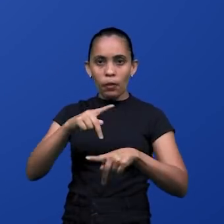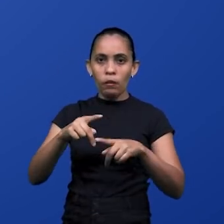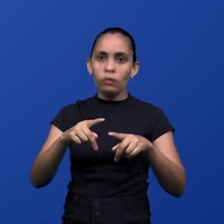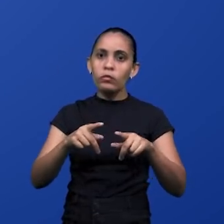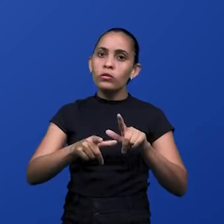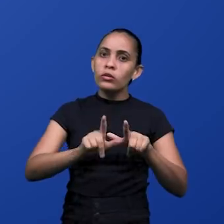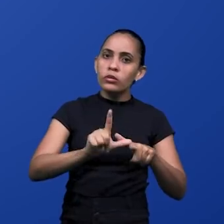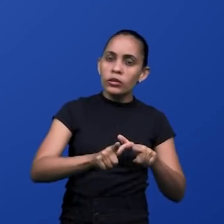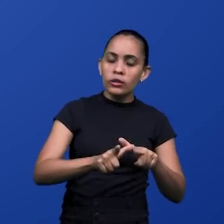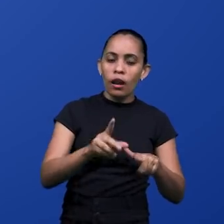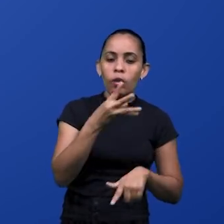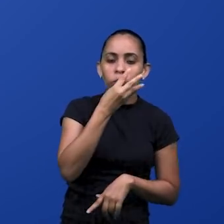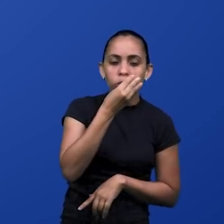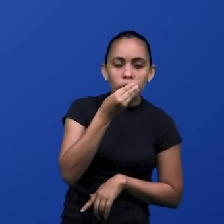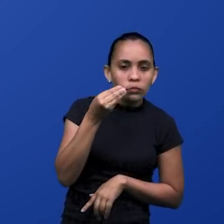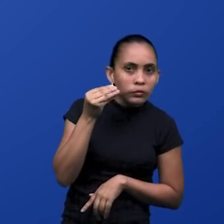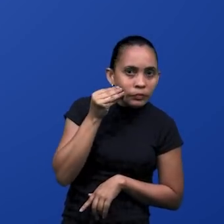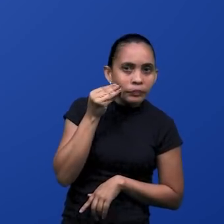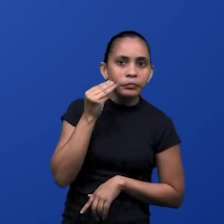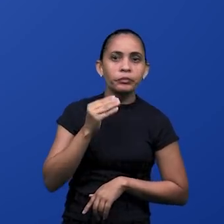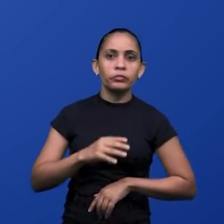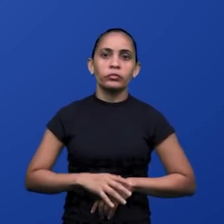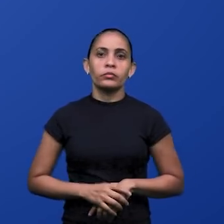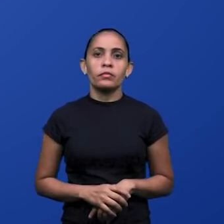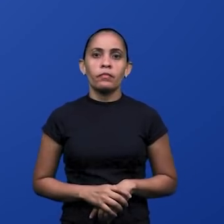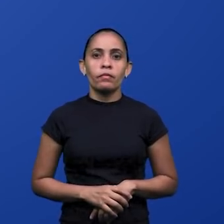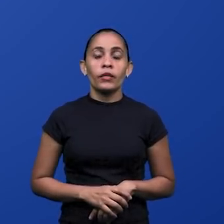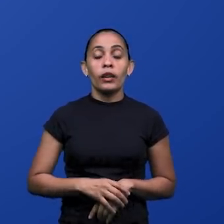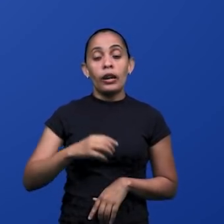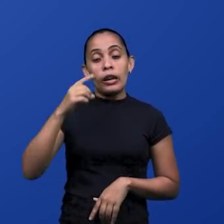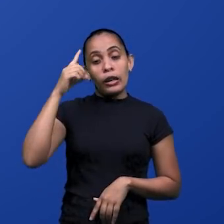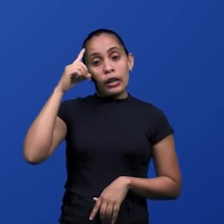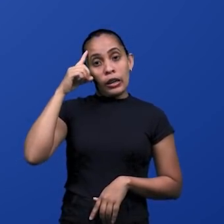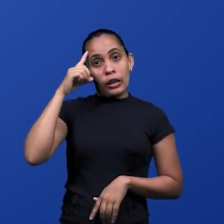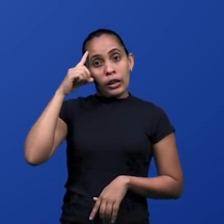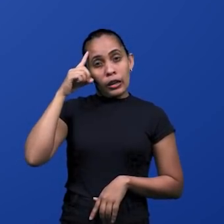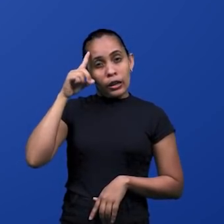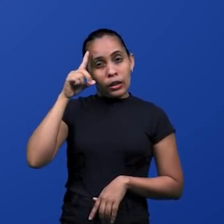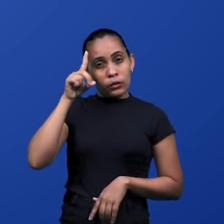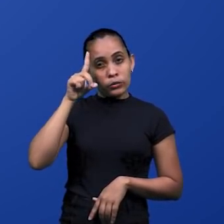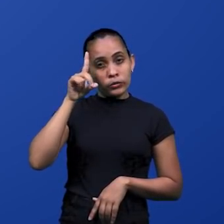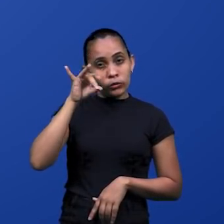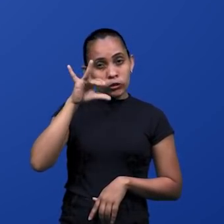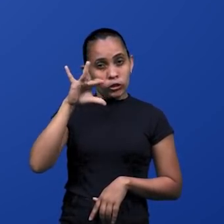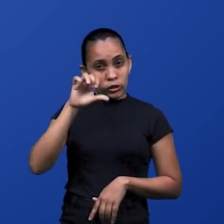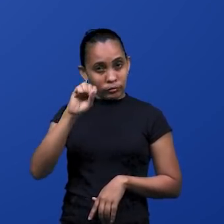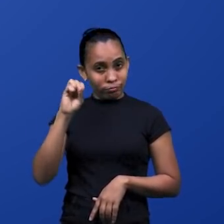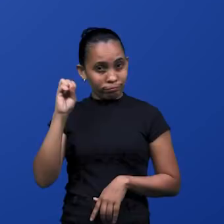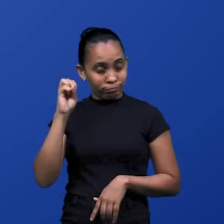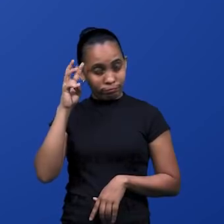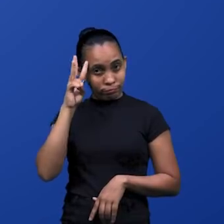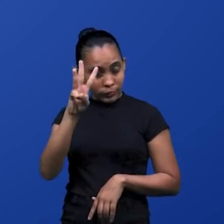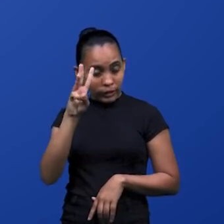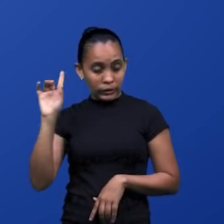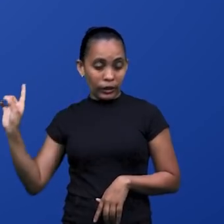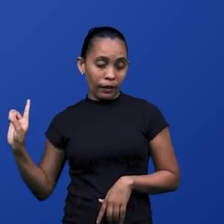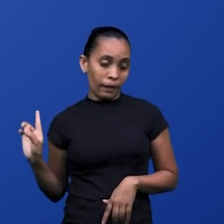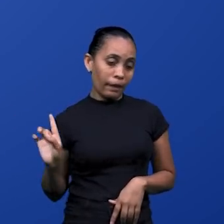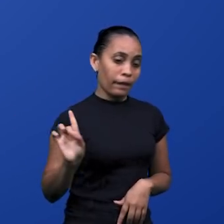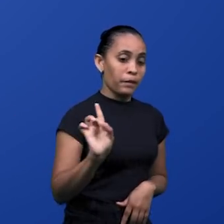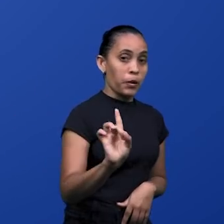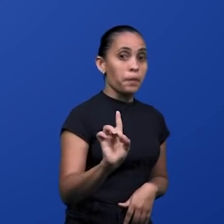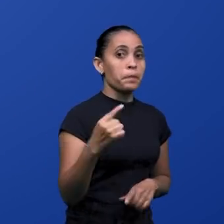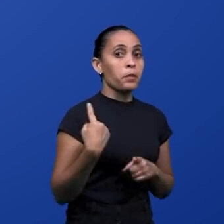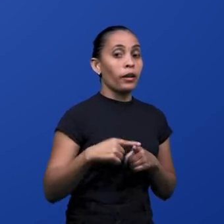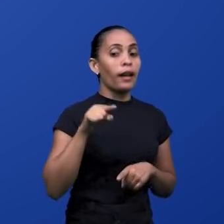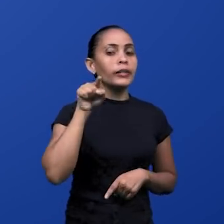né? E ao terceiro dia, ela vai à presença do rei, né? Porque ali tinha um juízo estabelecido para todo